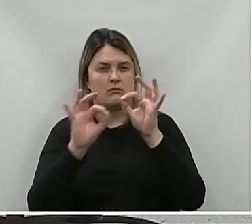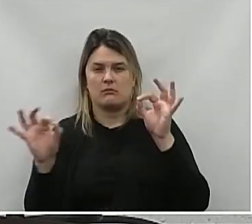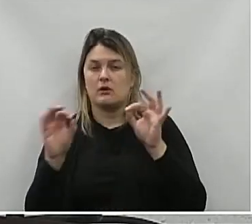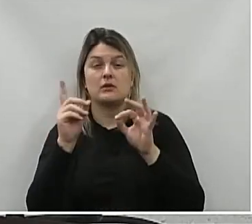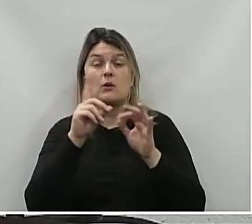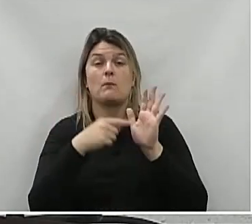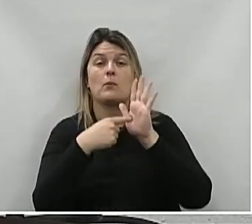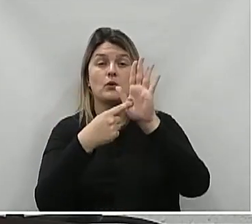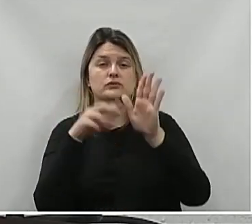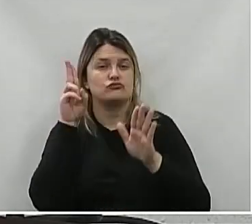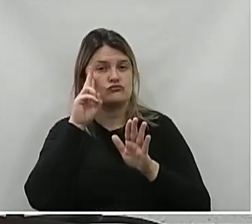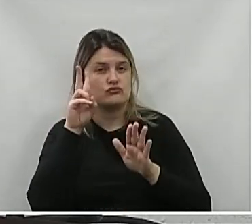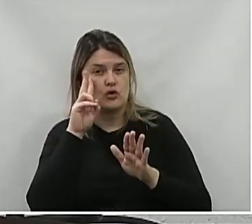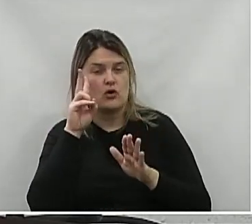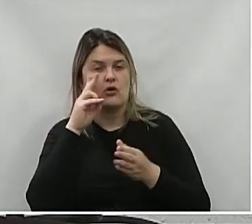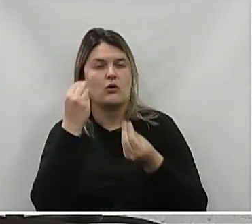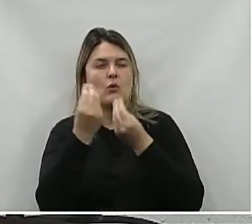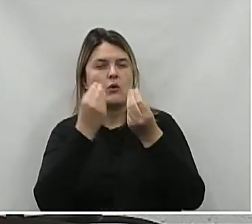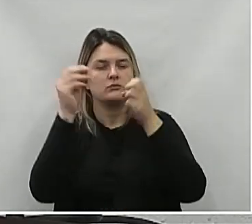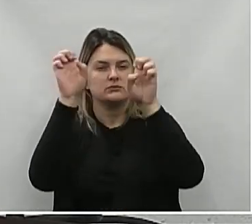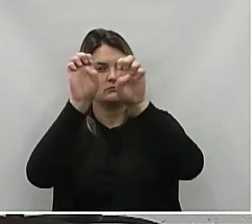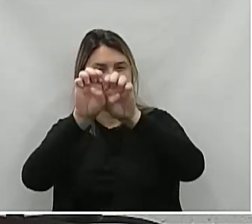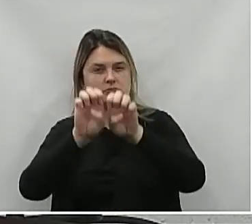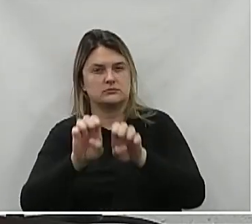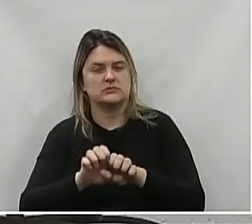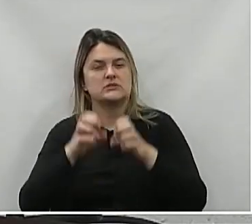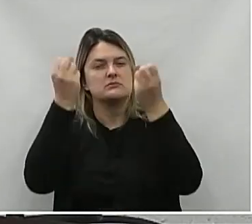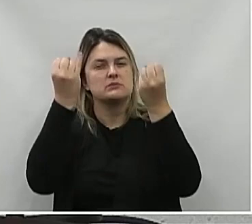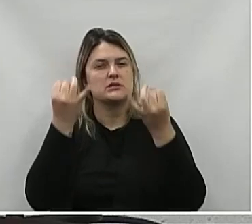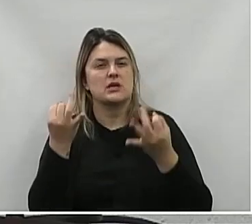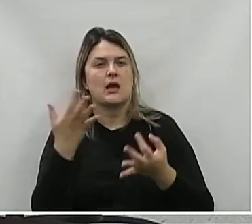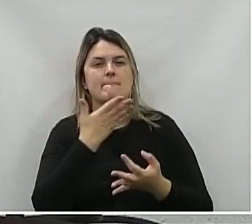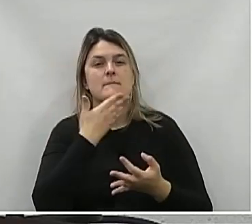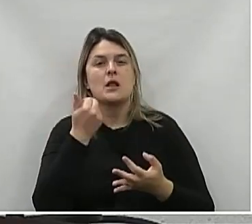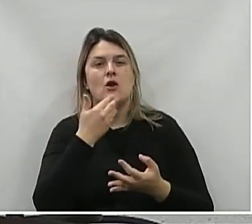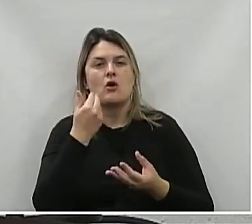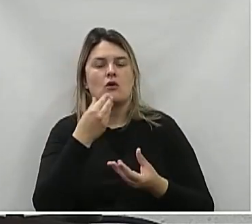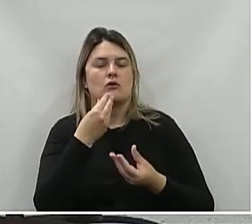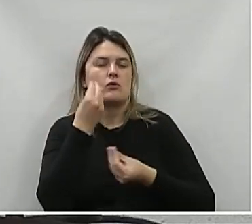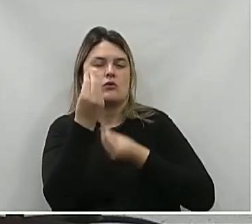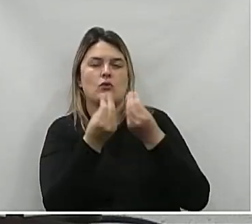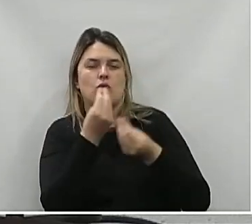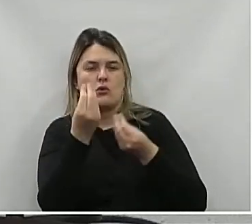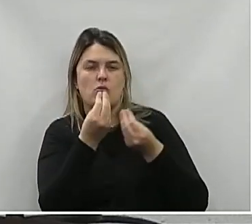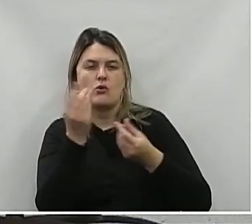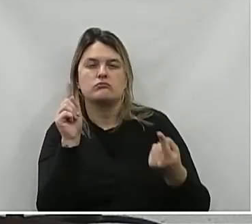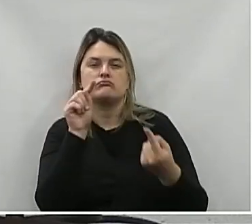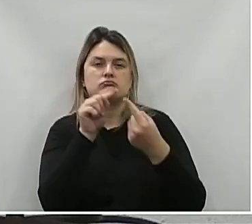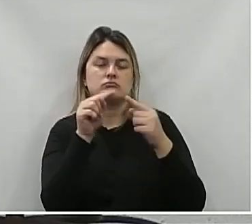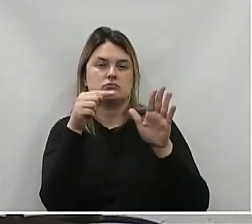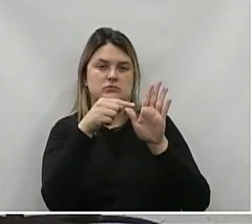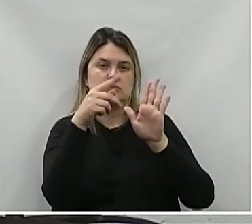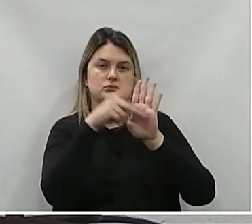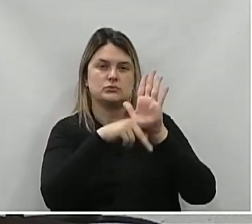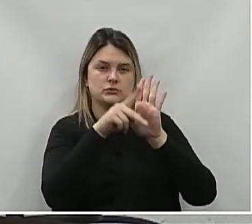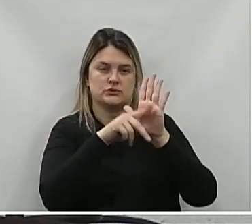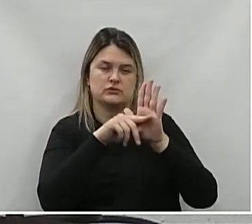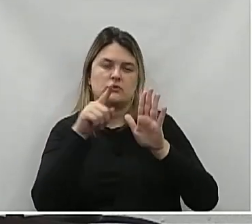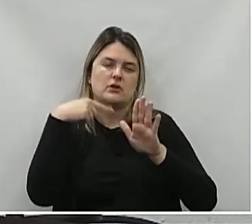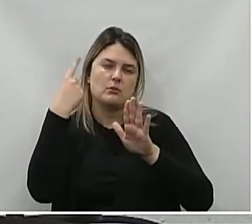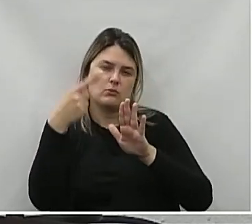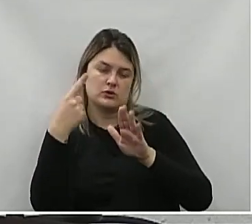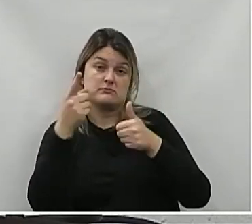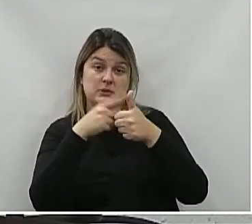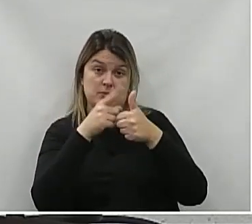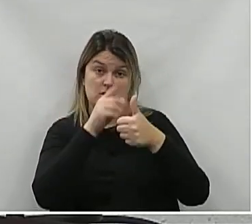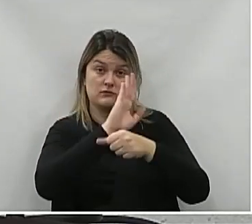traz a história, ele traz um pouquinho da estrutura e explica melhor que eu, talvez, a questão desse projeto que eu volto a falar na